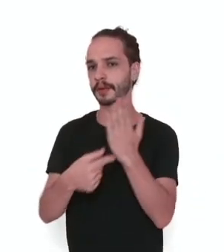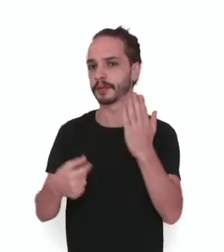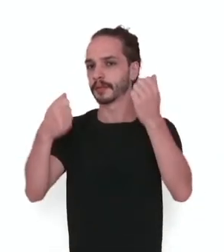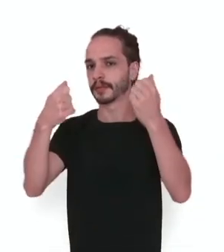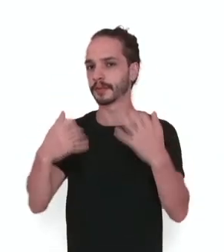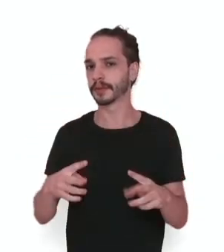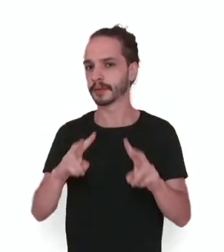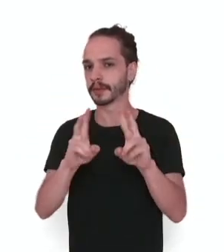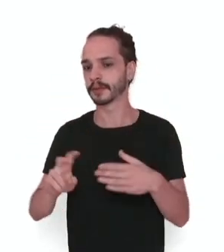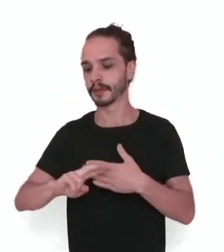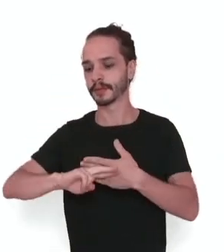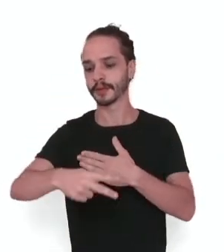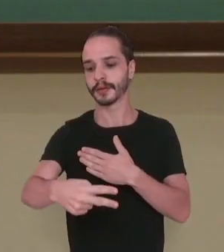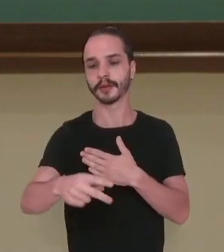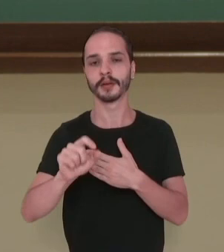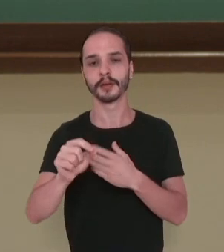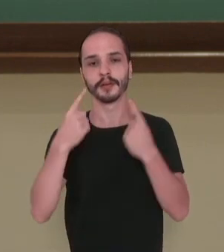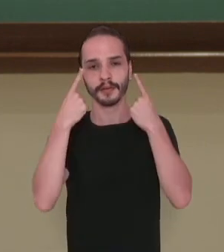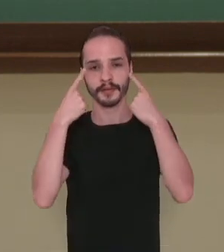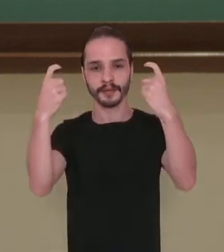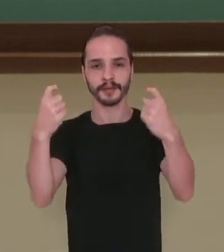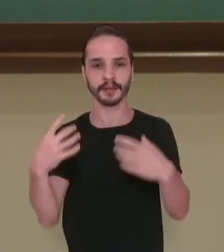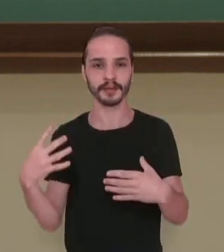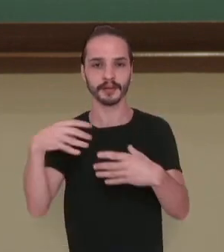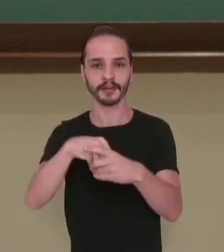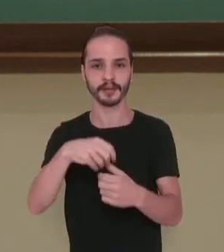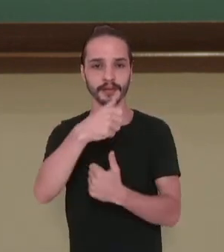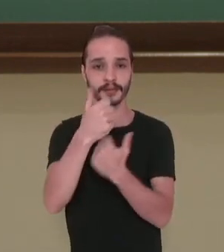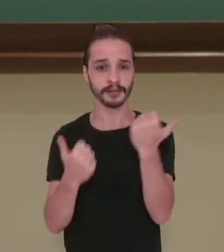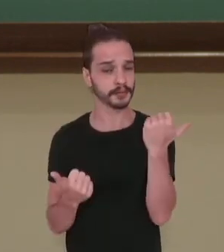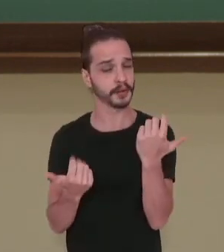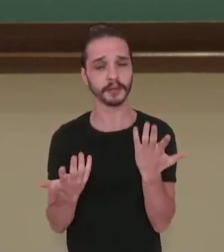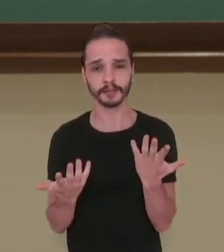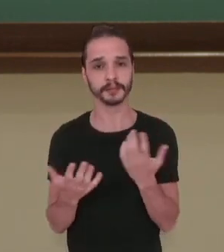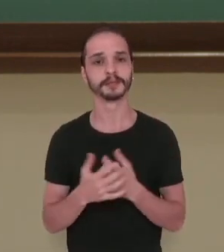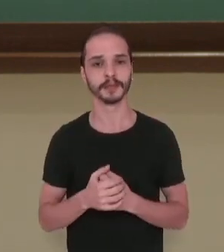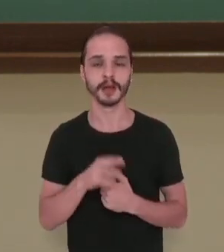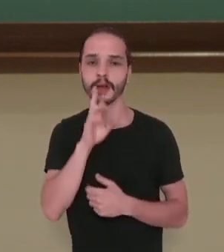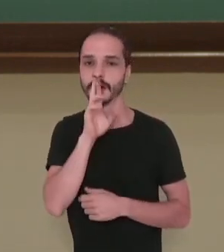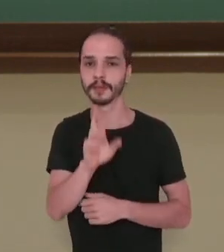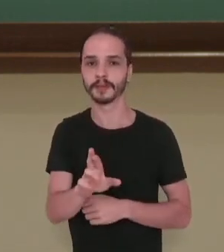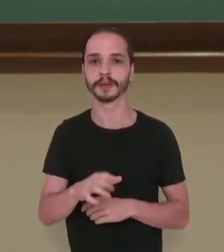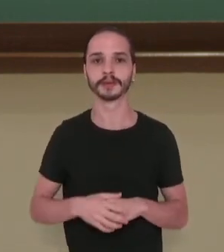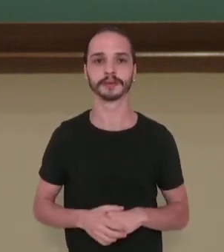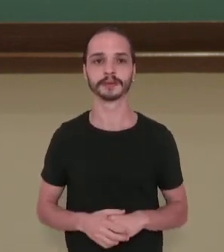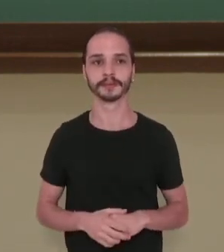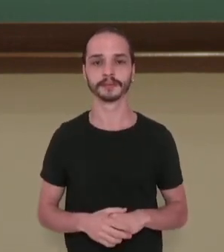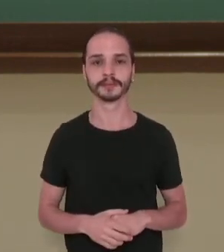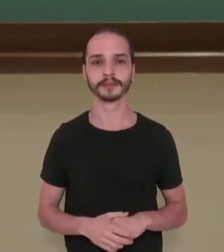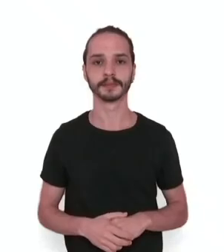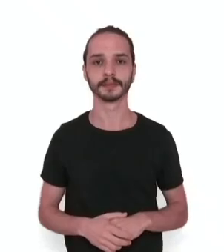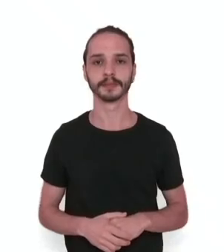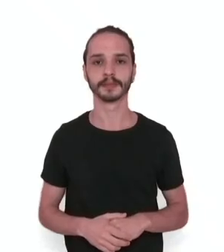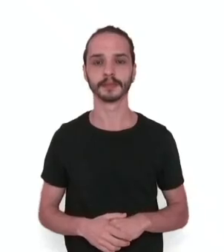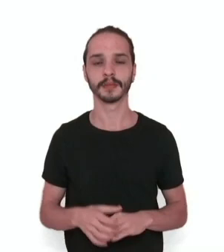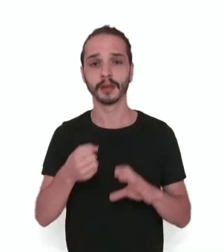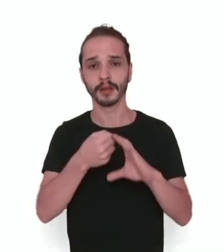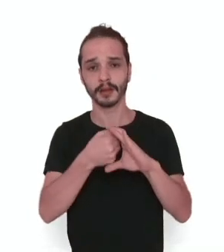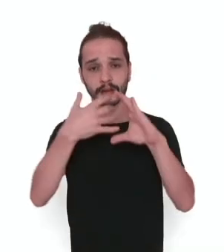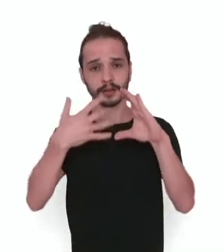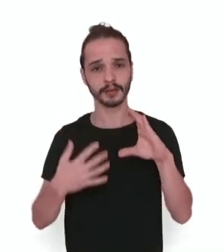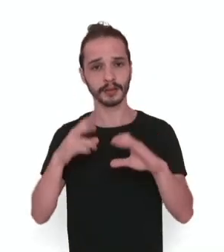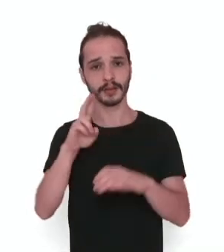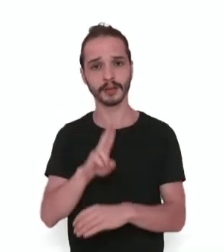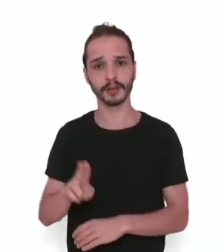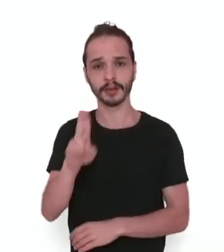da violência dos torcedores dentro e fora dos estádios? Então a nossa resposta aqui, os adjetivos utilizados